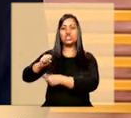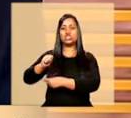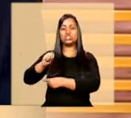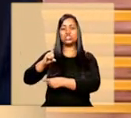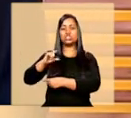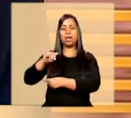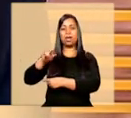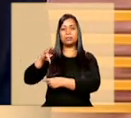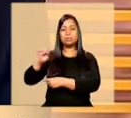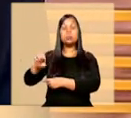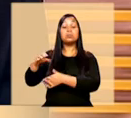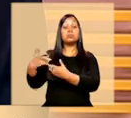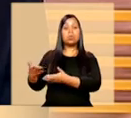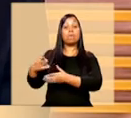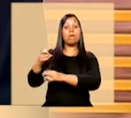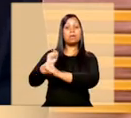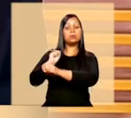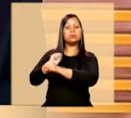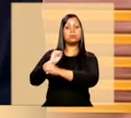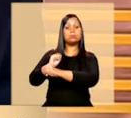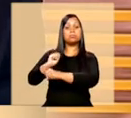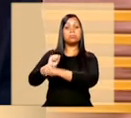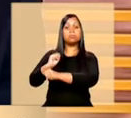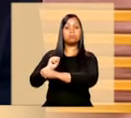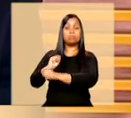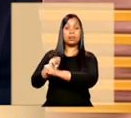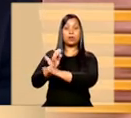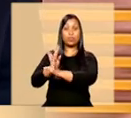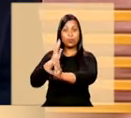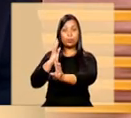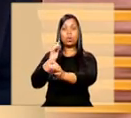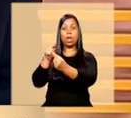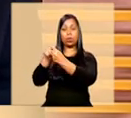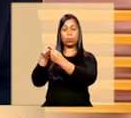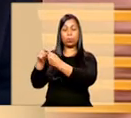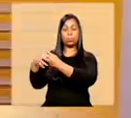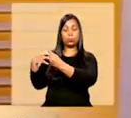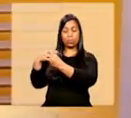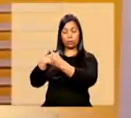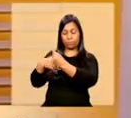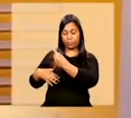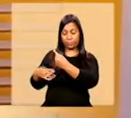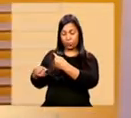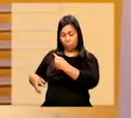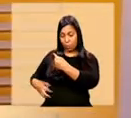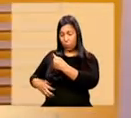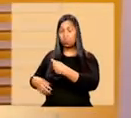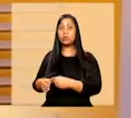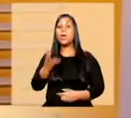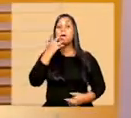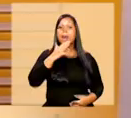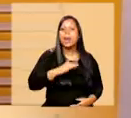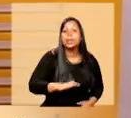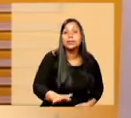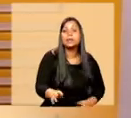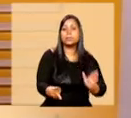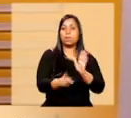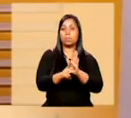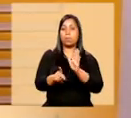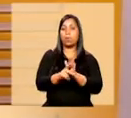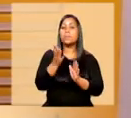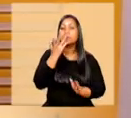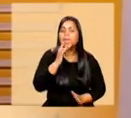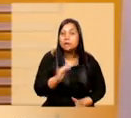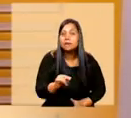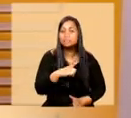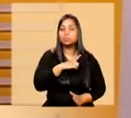outros. Caso contrário, ele vai aguardar na fila até receber o melhor órgão compatível com ele. Doutor, e com relação a crianças, há uma fila